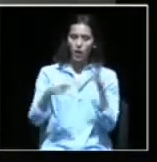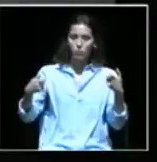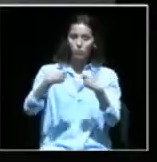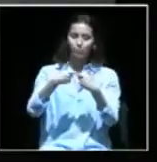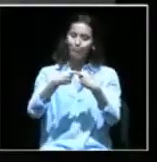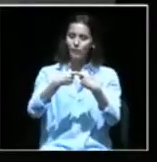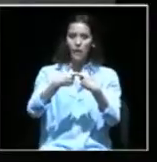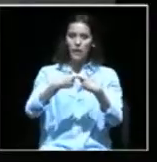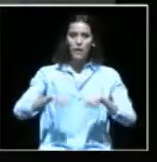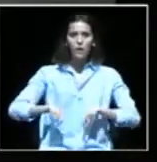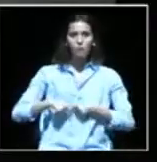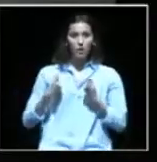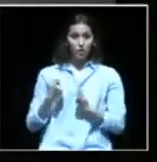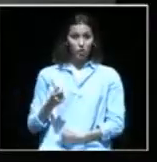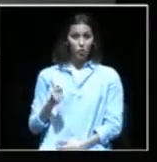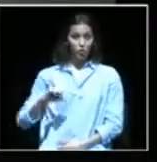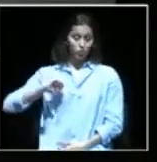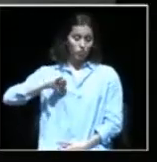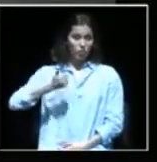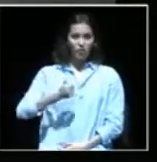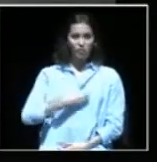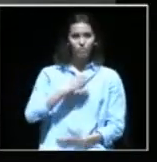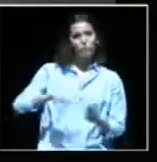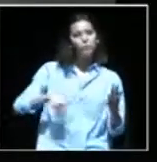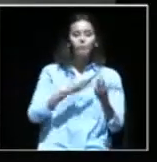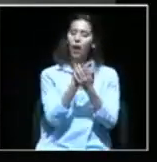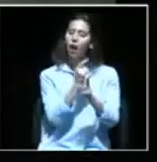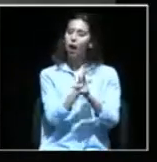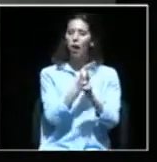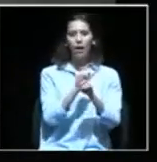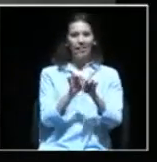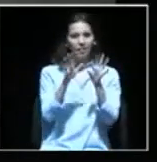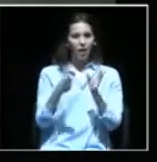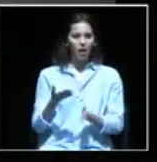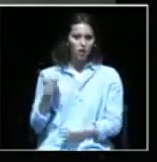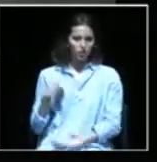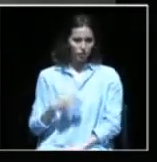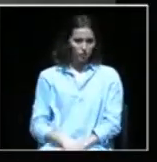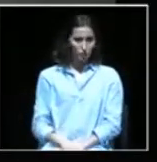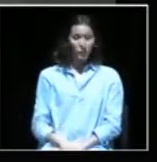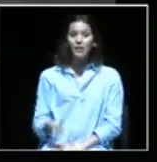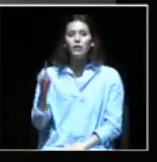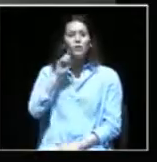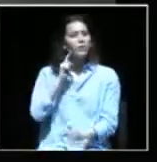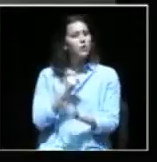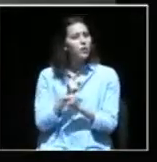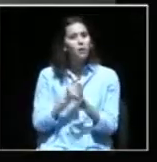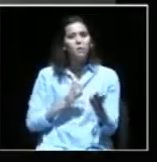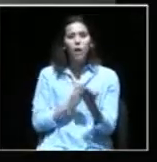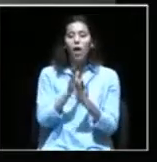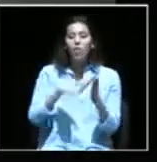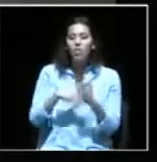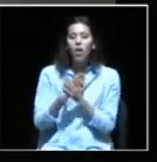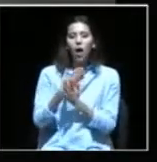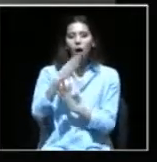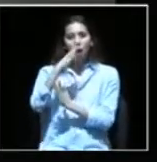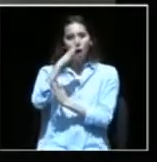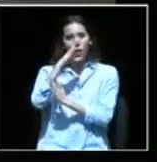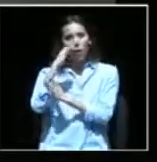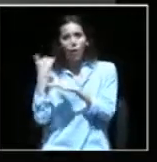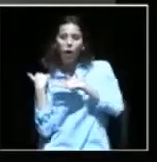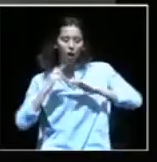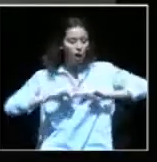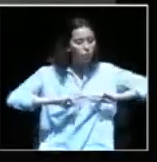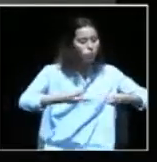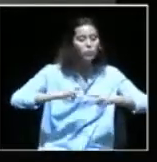Verdes entendem que se impõe a apresentar uma proposta nos mesmos moldes. Voltamos a defender que qualquer processo de descentralização nunca